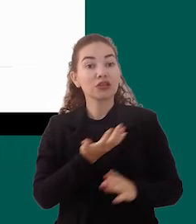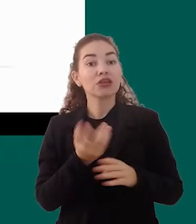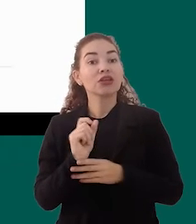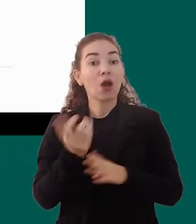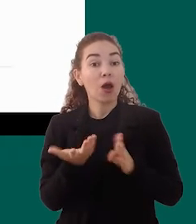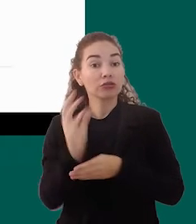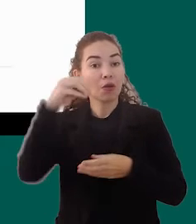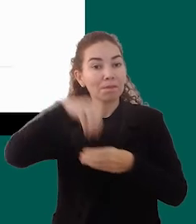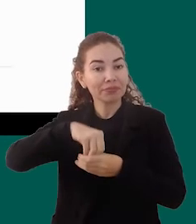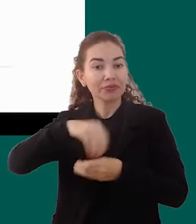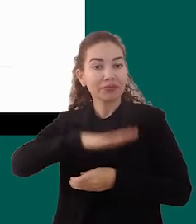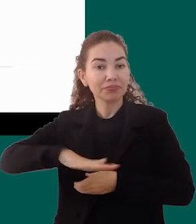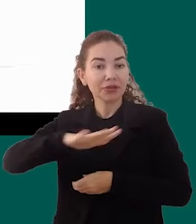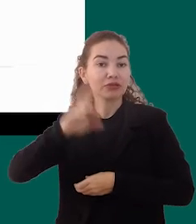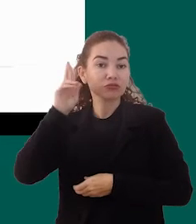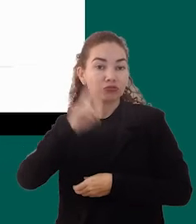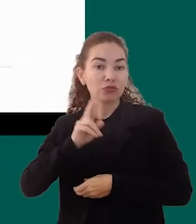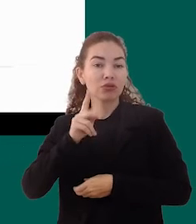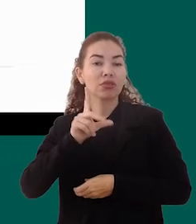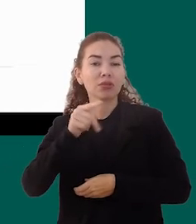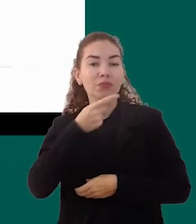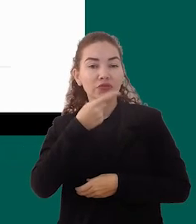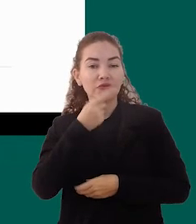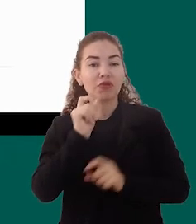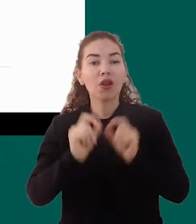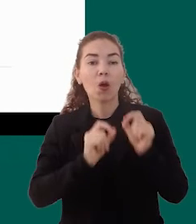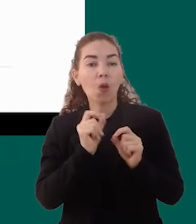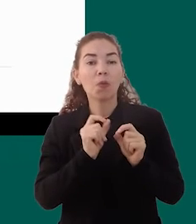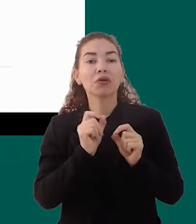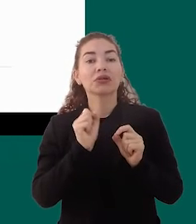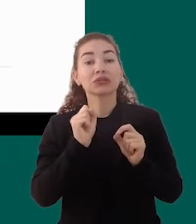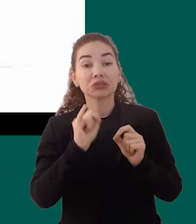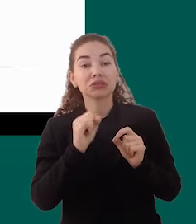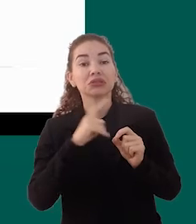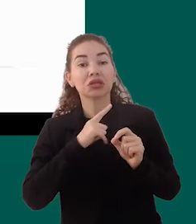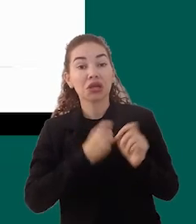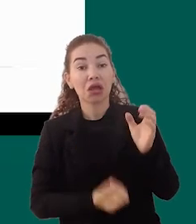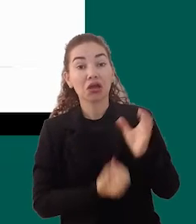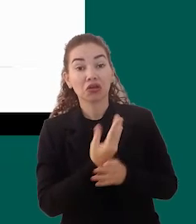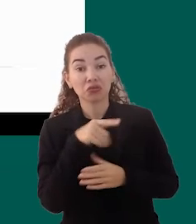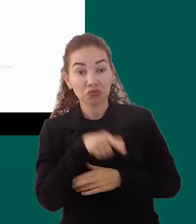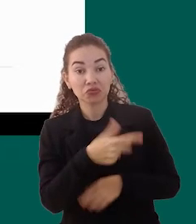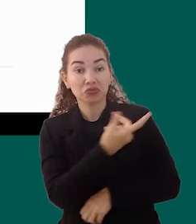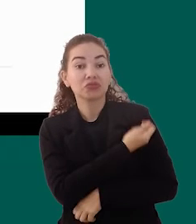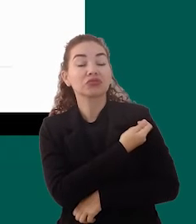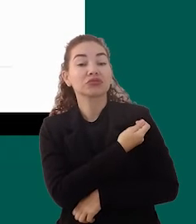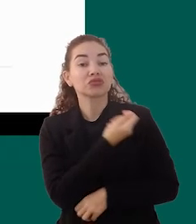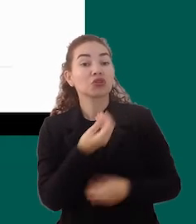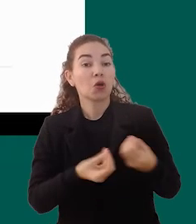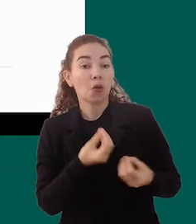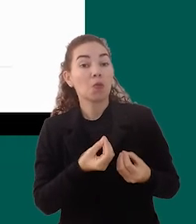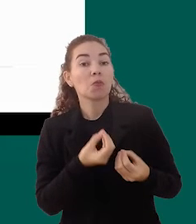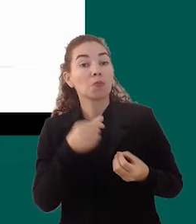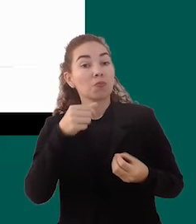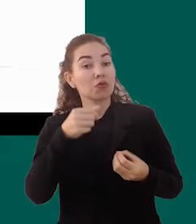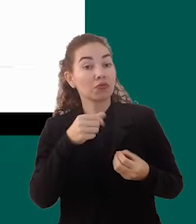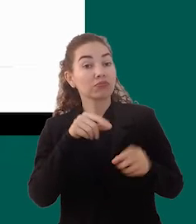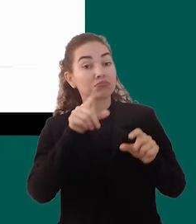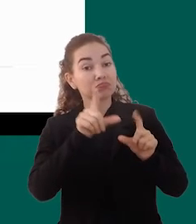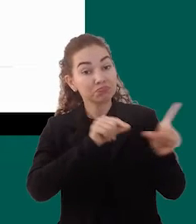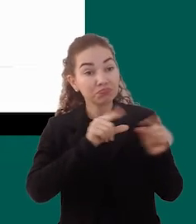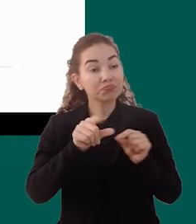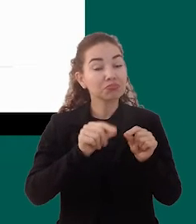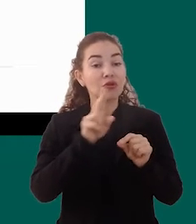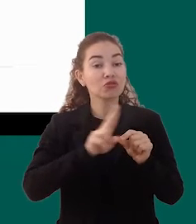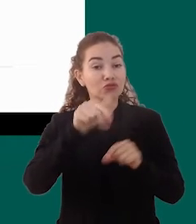dentro do território russo. A gente vai falar um pouquinho mais da Sputnik, quais as evidências. Ela, inclusive, surge como uma possibilidade de vacina alternativa aqui no Brasil, né?